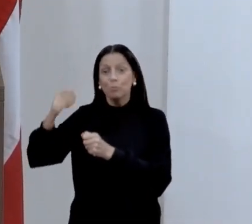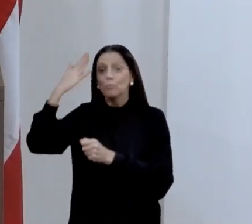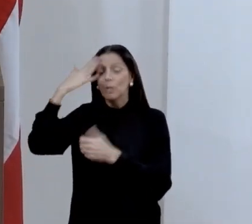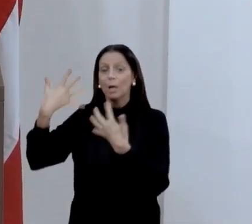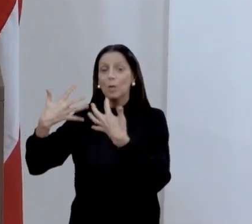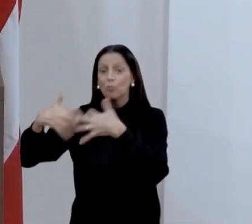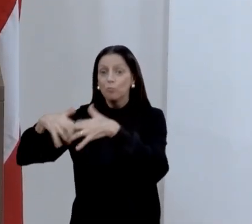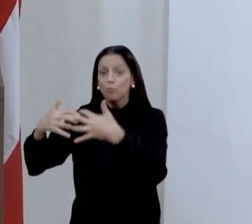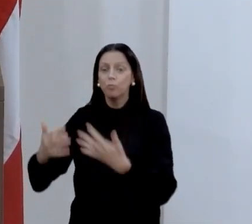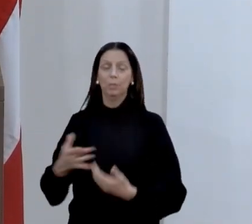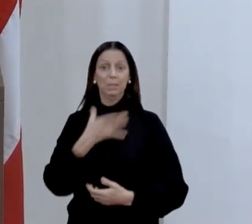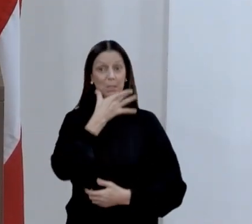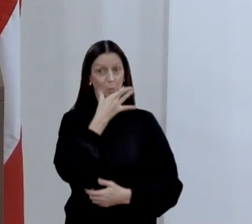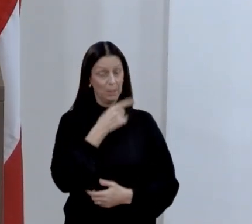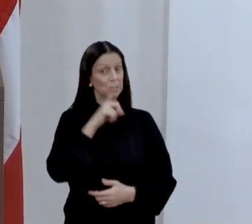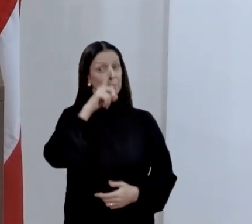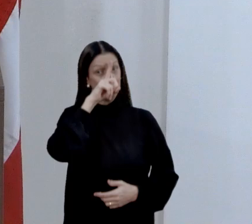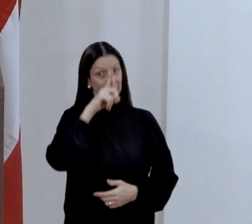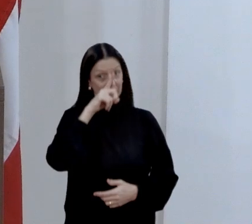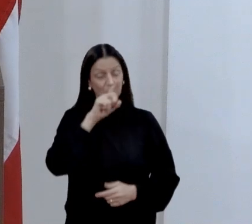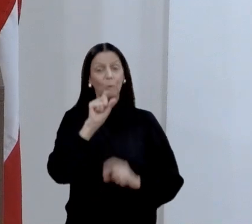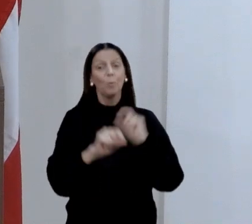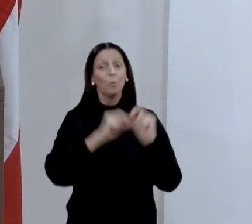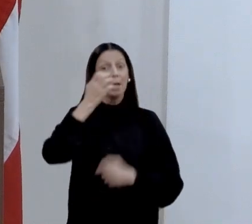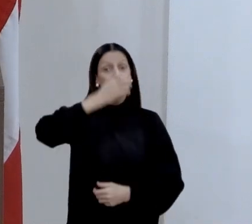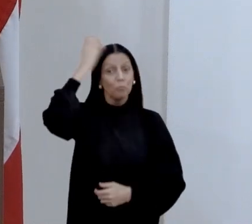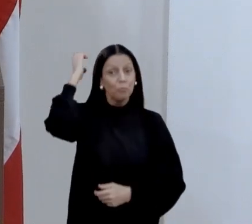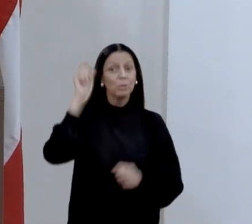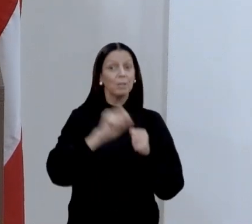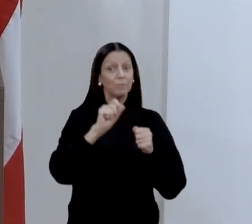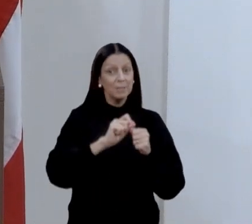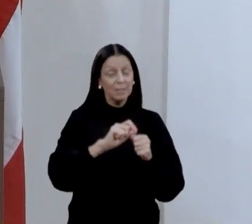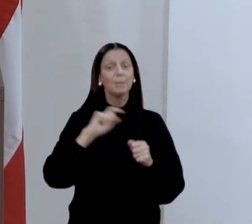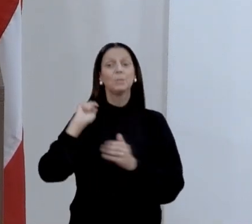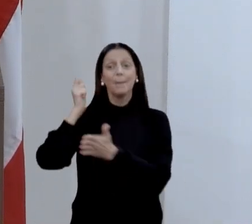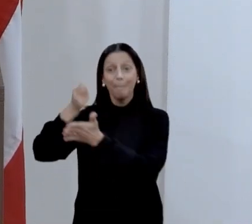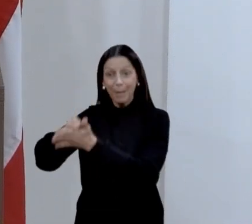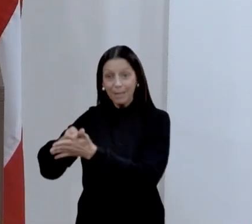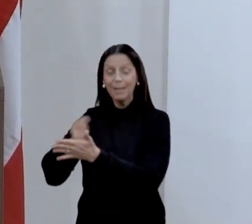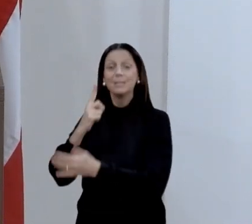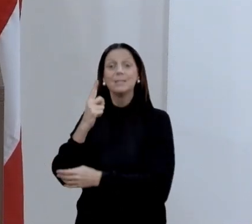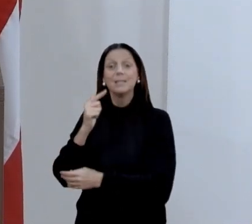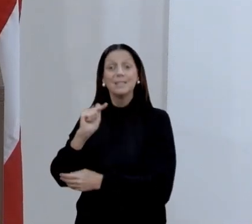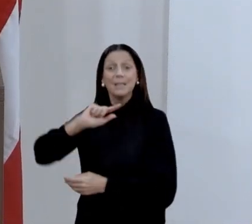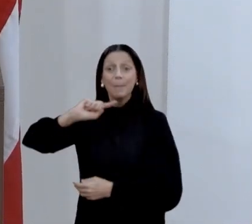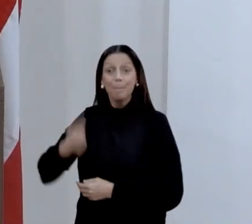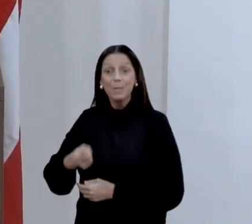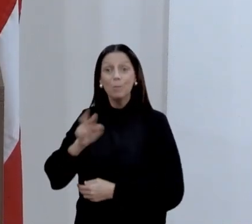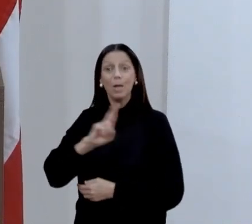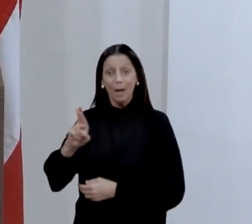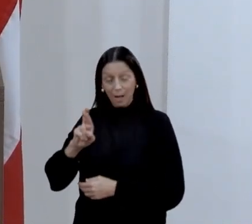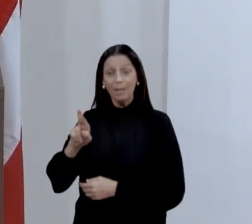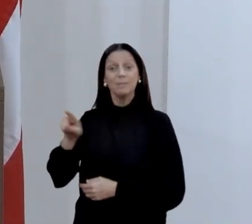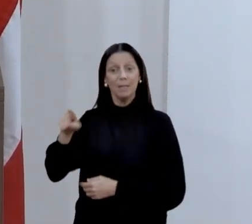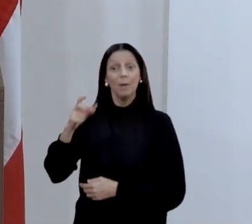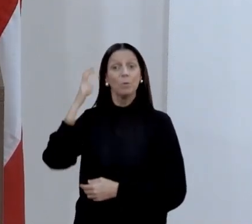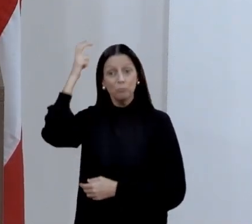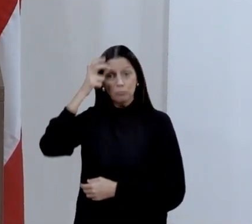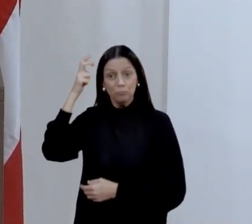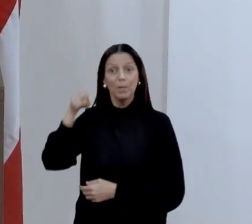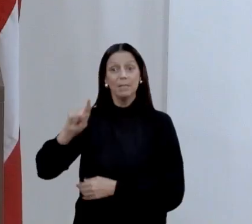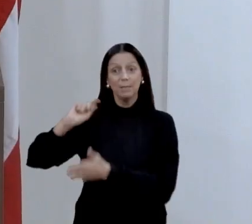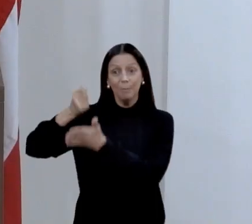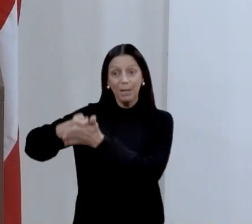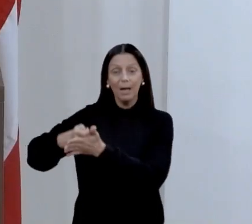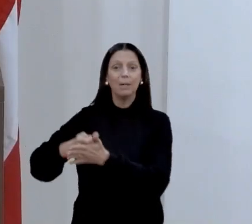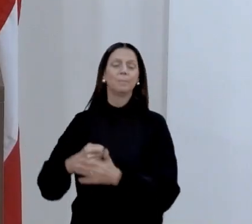fez. E, aliás, tem que pagar para o Alemão e a turma dele os 17 mil que não pagaram ainda quando ele foi lá fazer a manutenção. Em 2023 foi isso. Pegaram, botaram